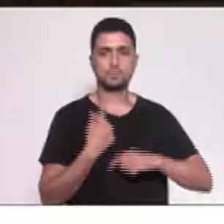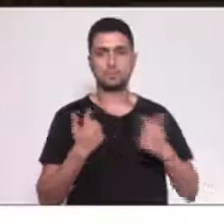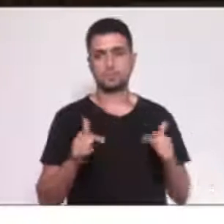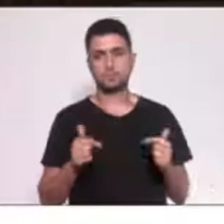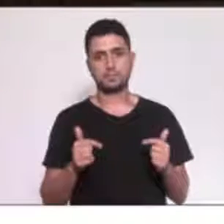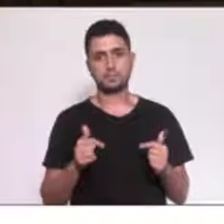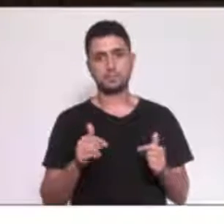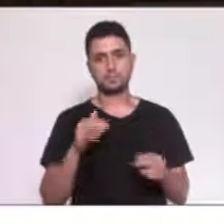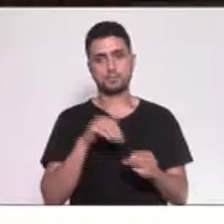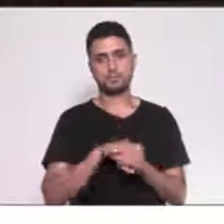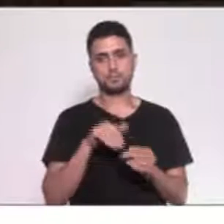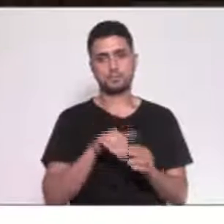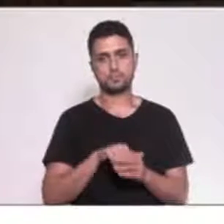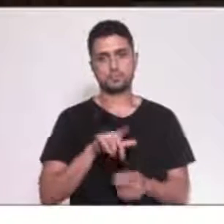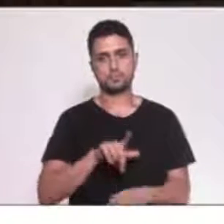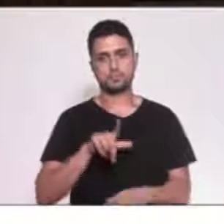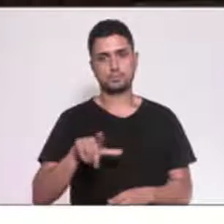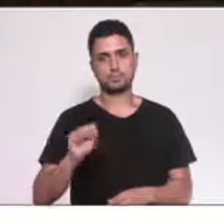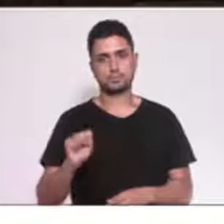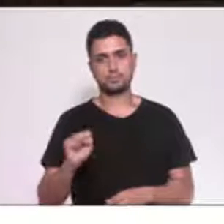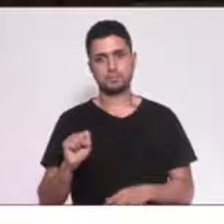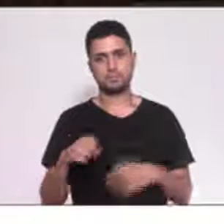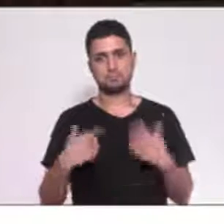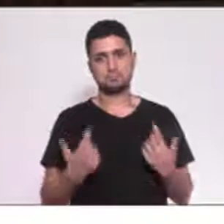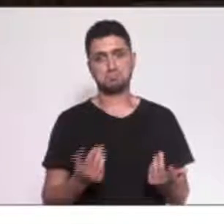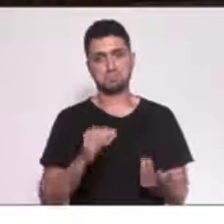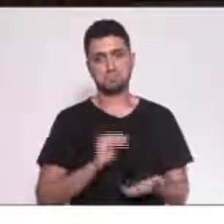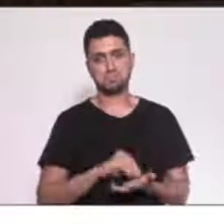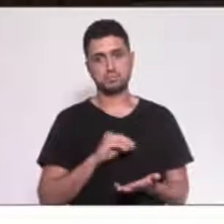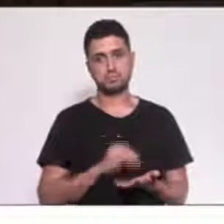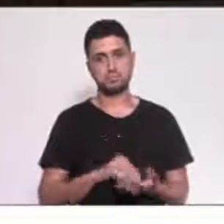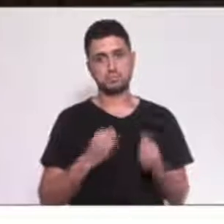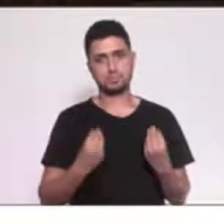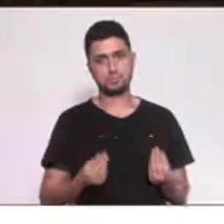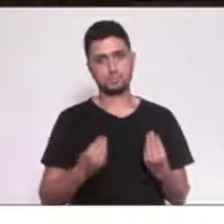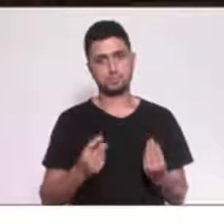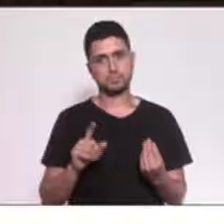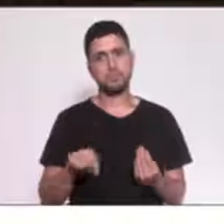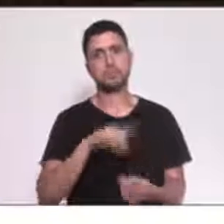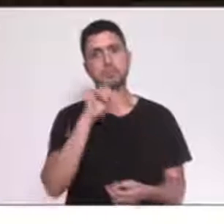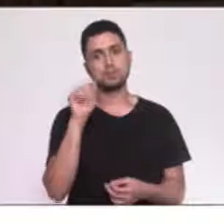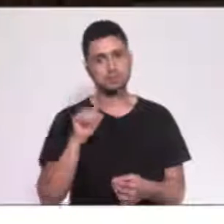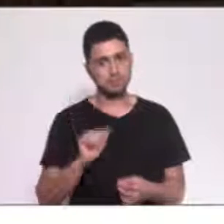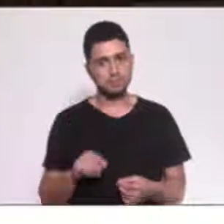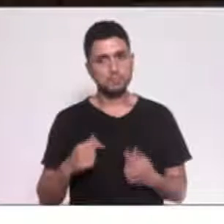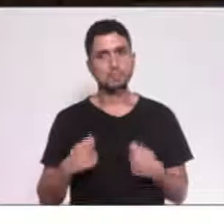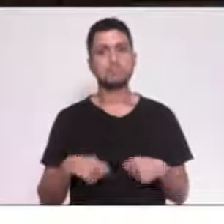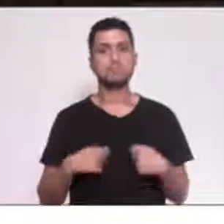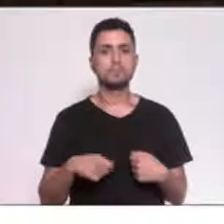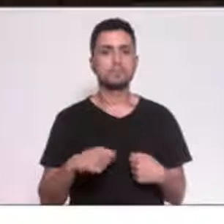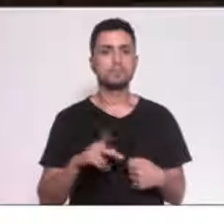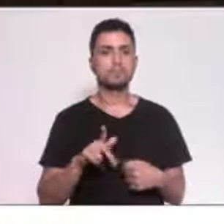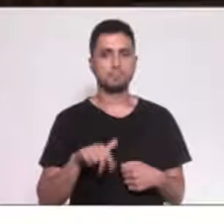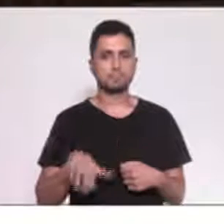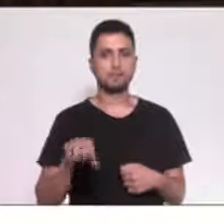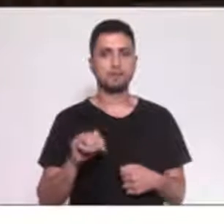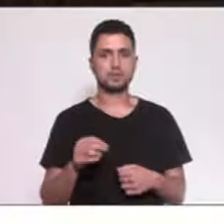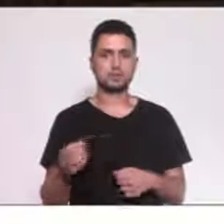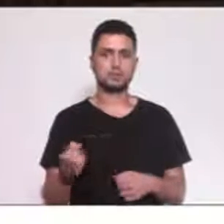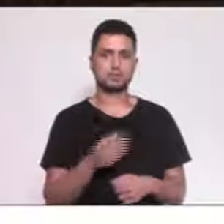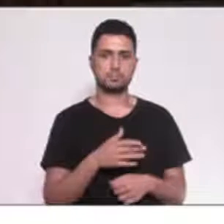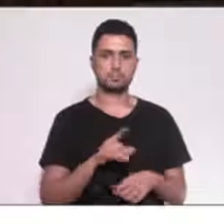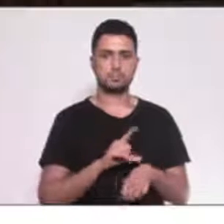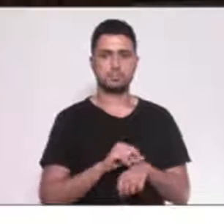a vigência do RRF. Essa é uma questão fundamental do planejamento de longo prazo. Como que este